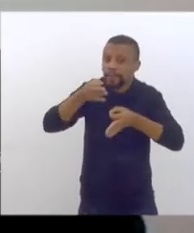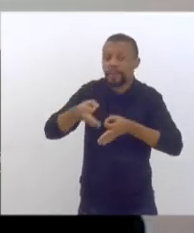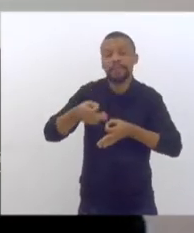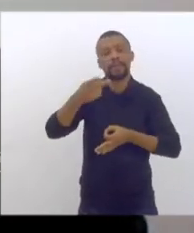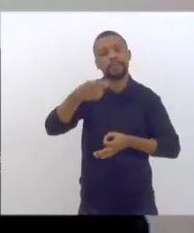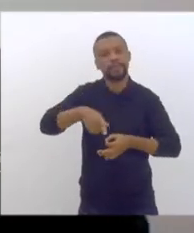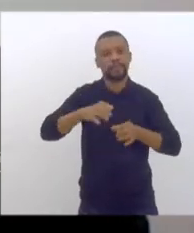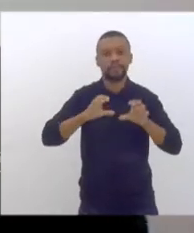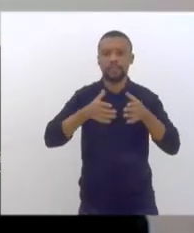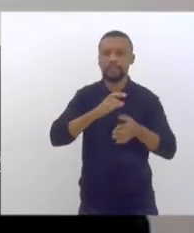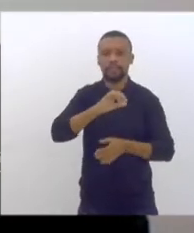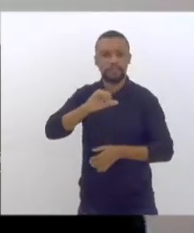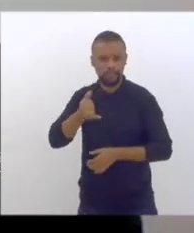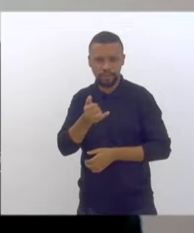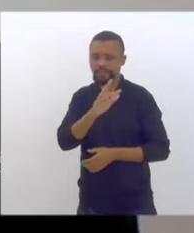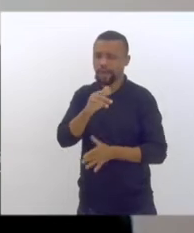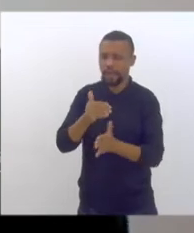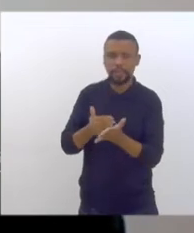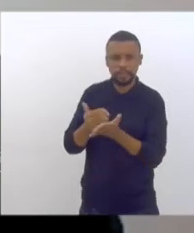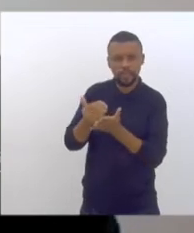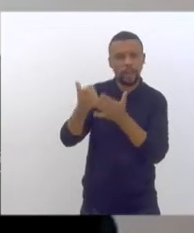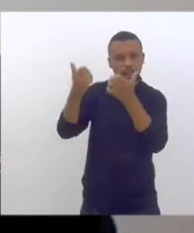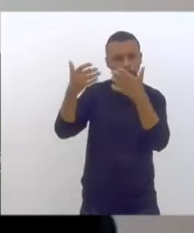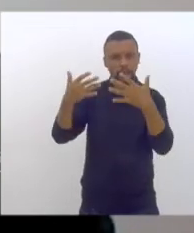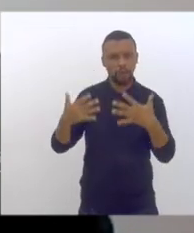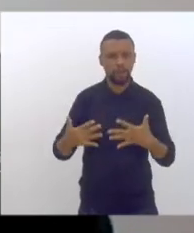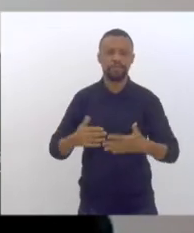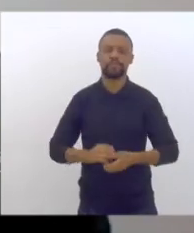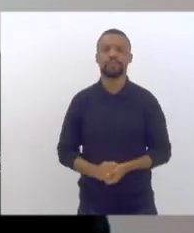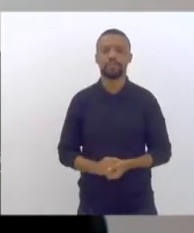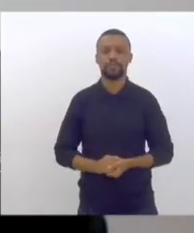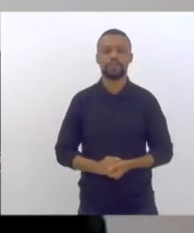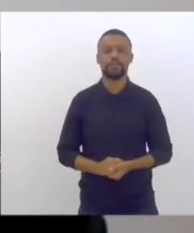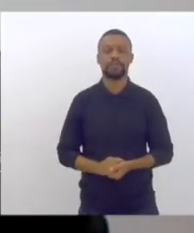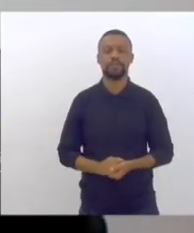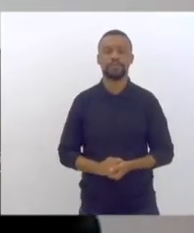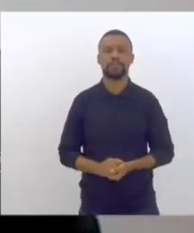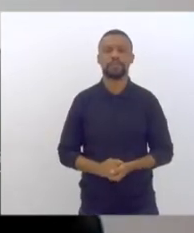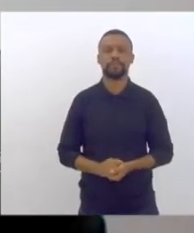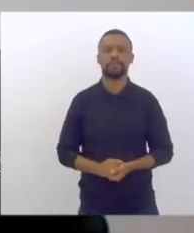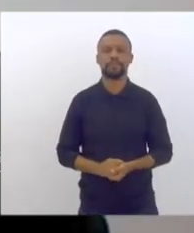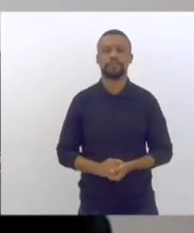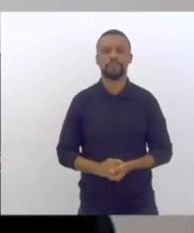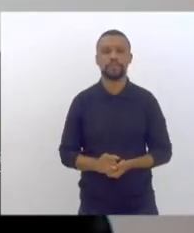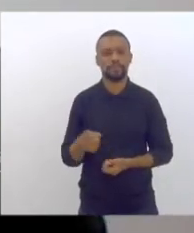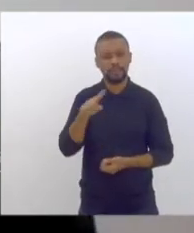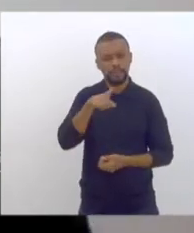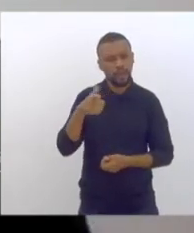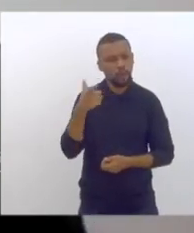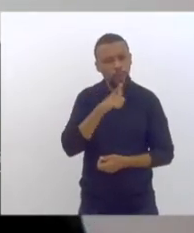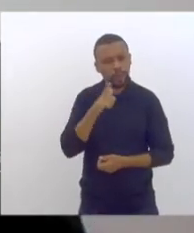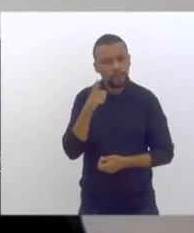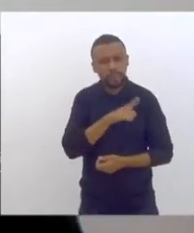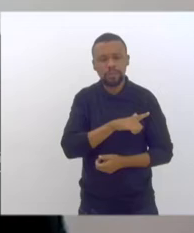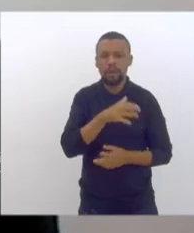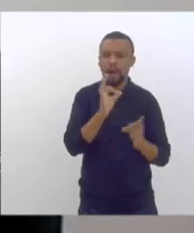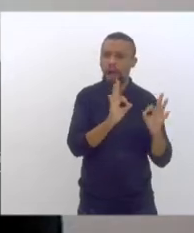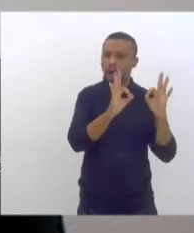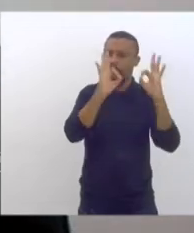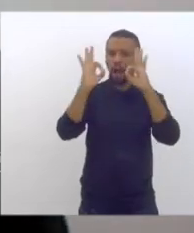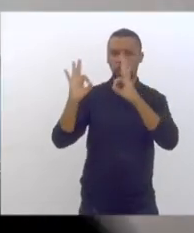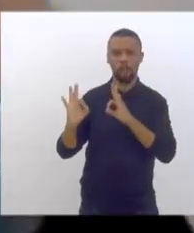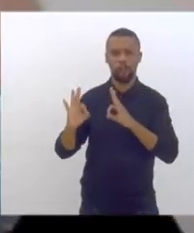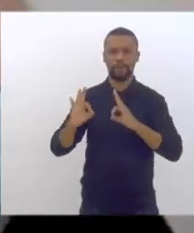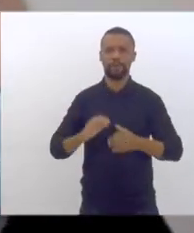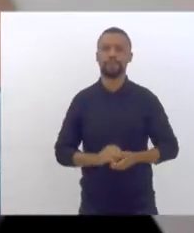vamos iniciar por esses um e todo mundo acompanhando ir sim